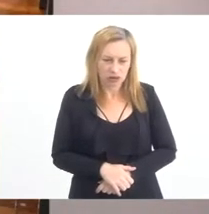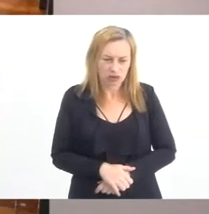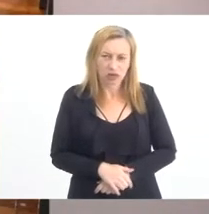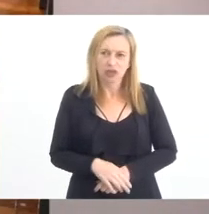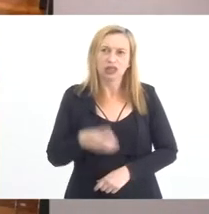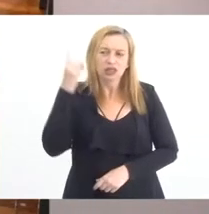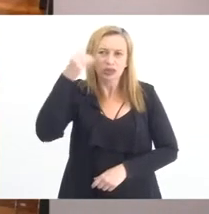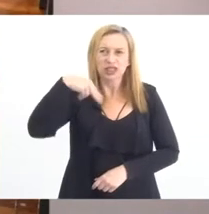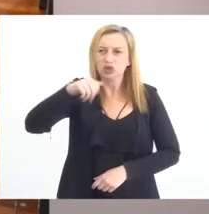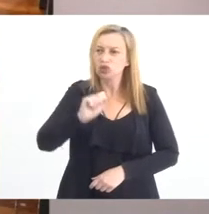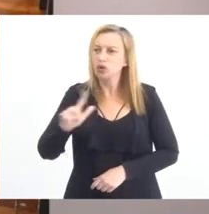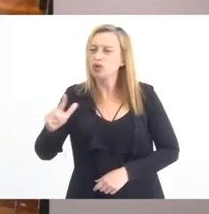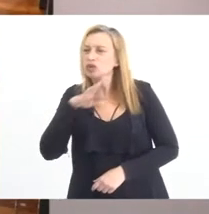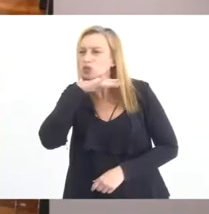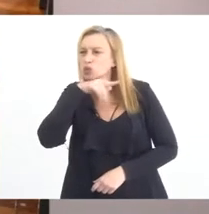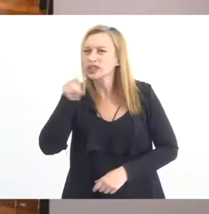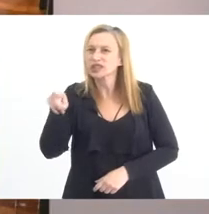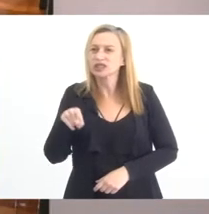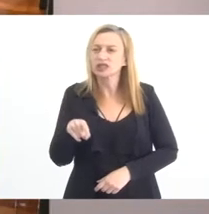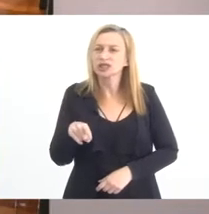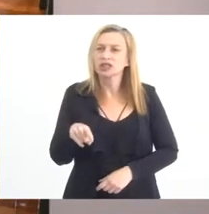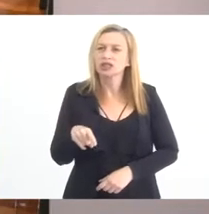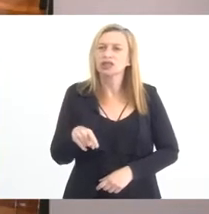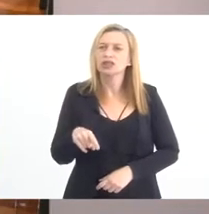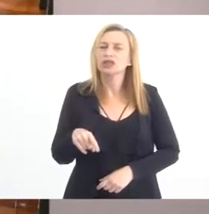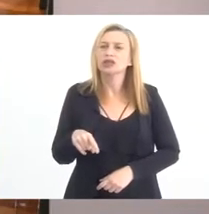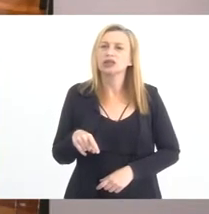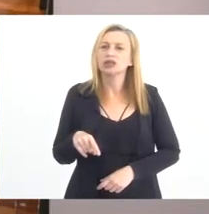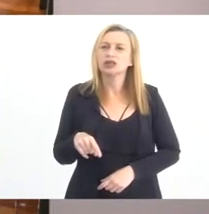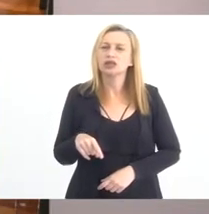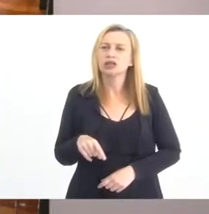Já vão ter engenheiros de produção.